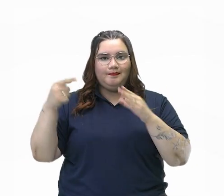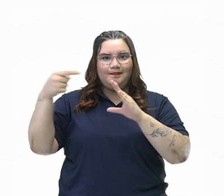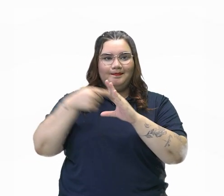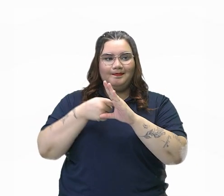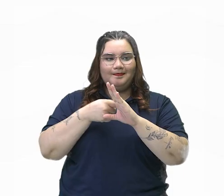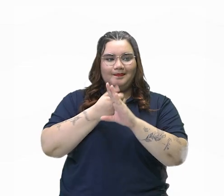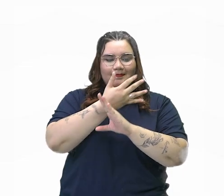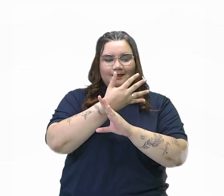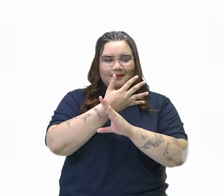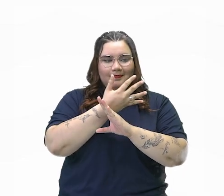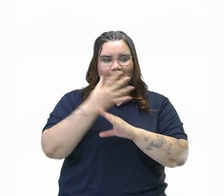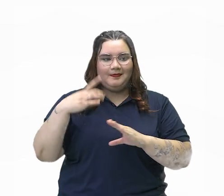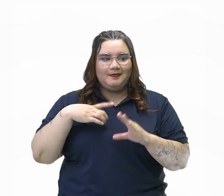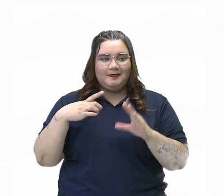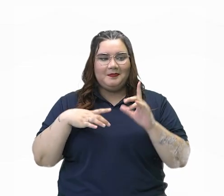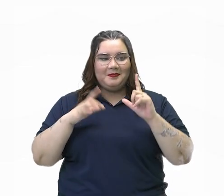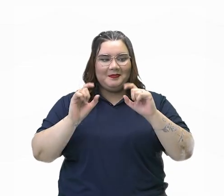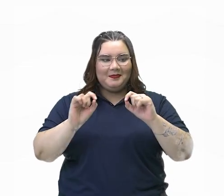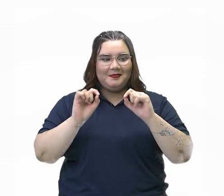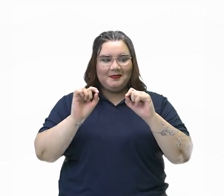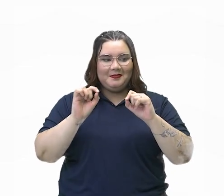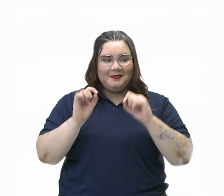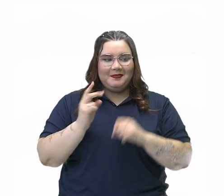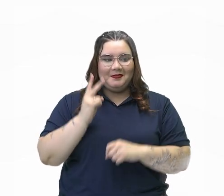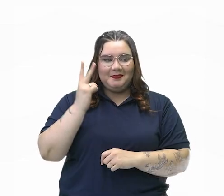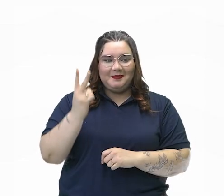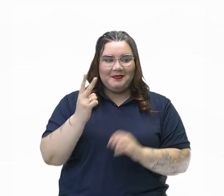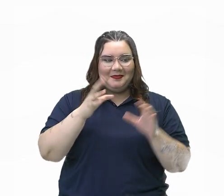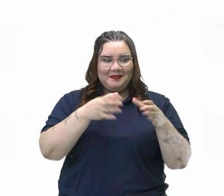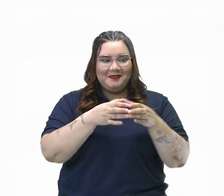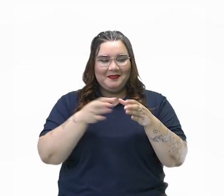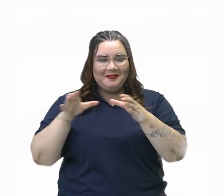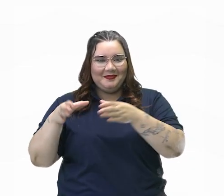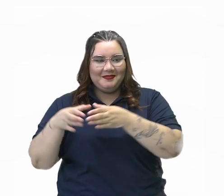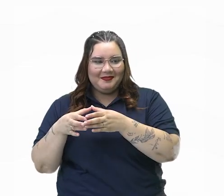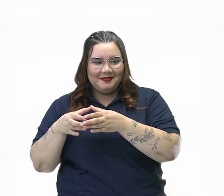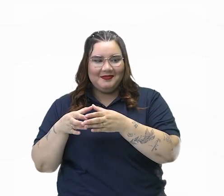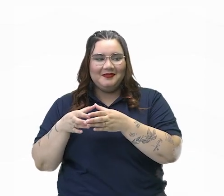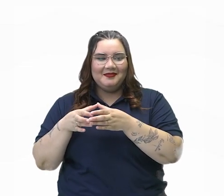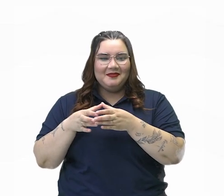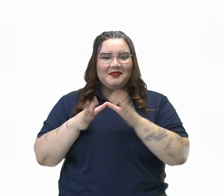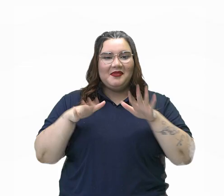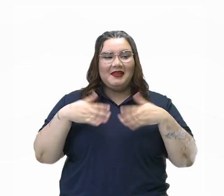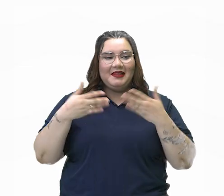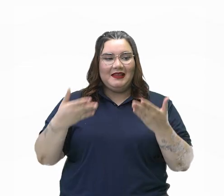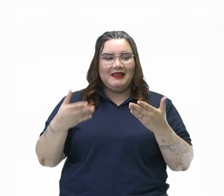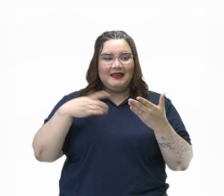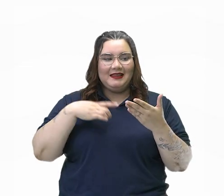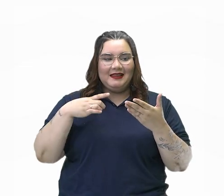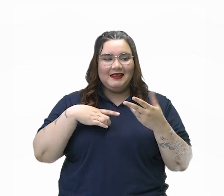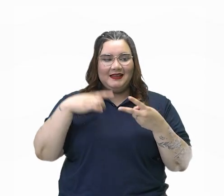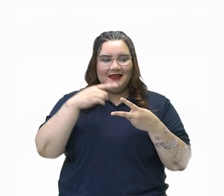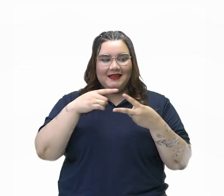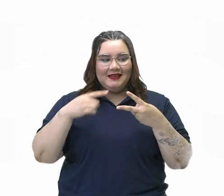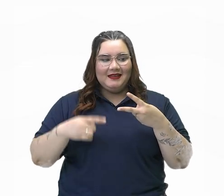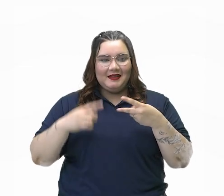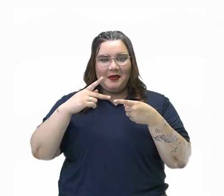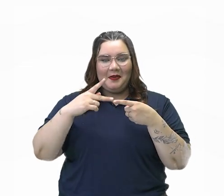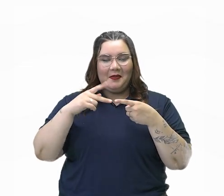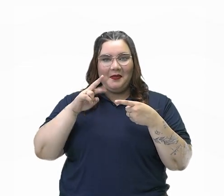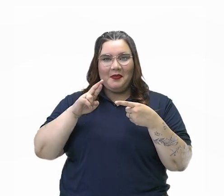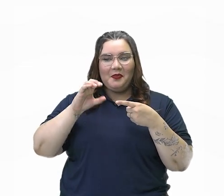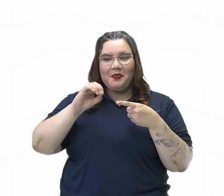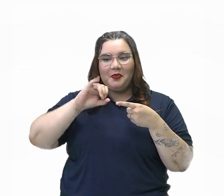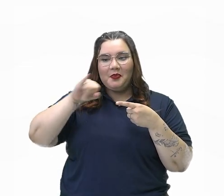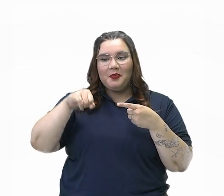dividir aí em dois grandes grupos, né, os instrumentos ópticos. Aqueles que são instrumentos de projeção,